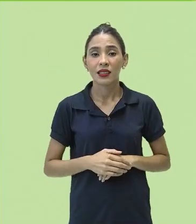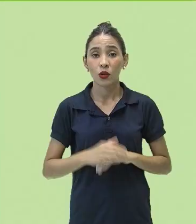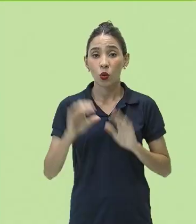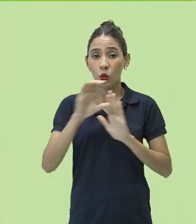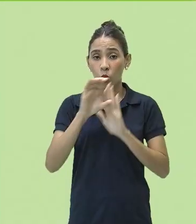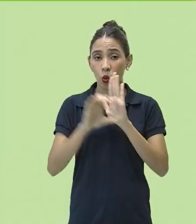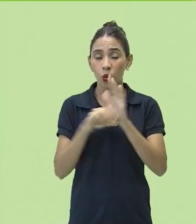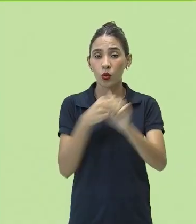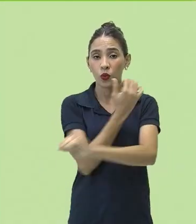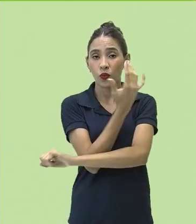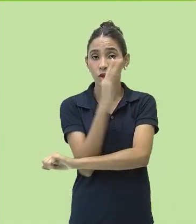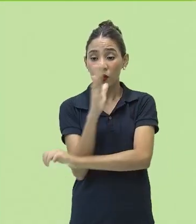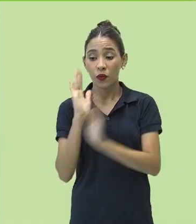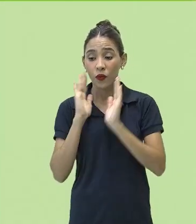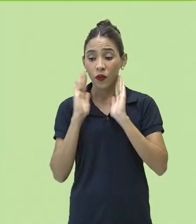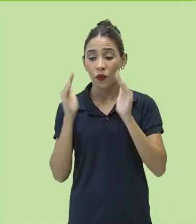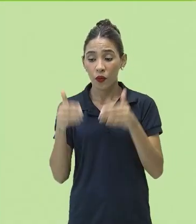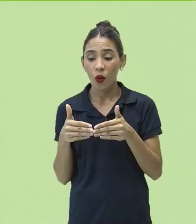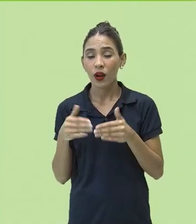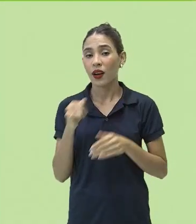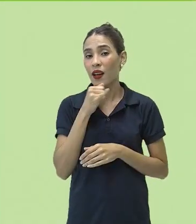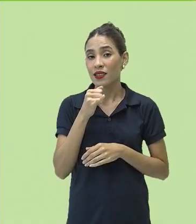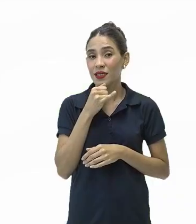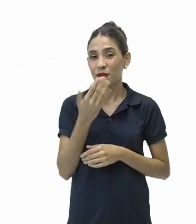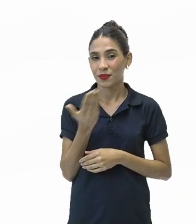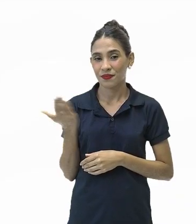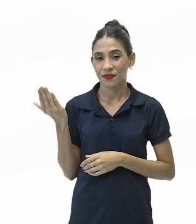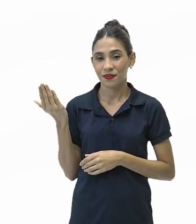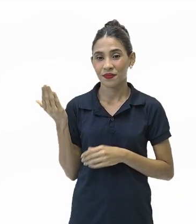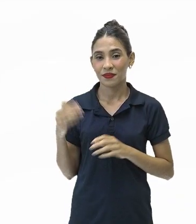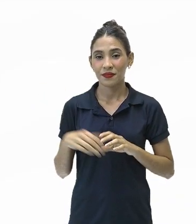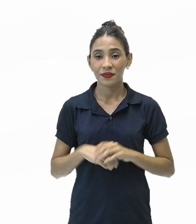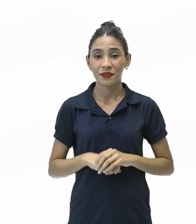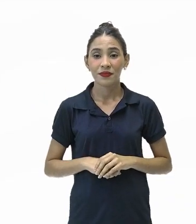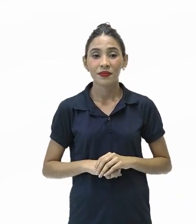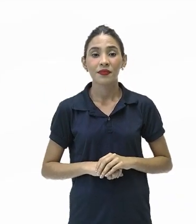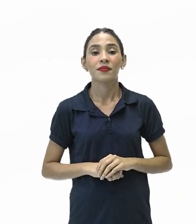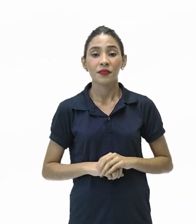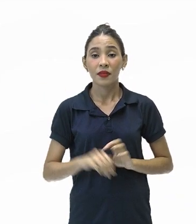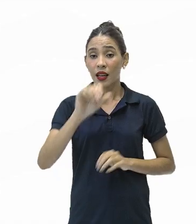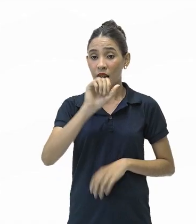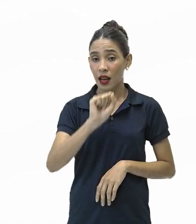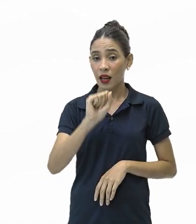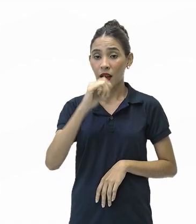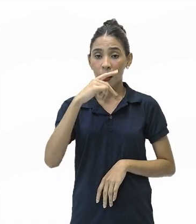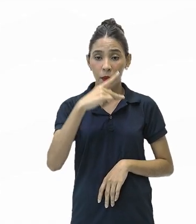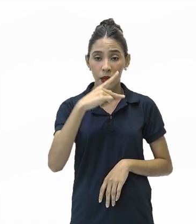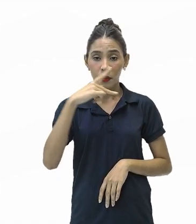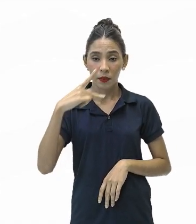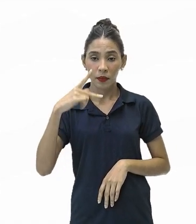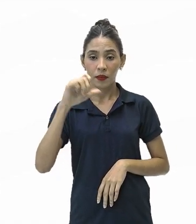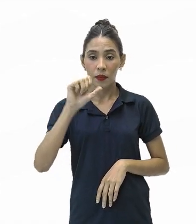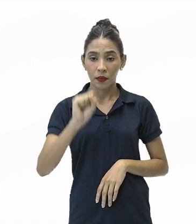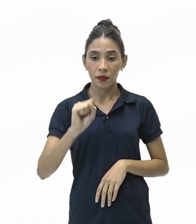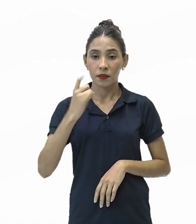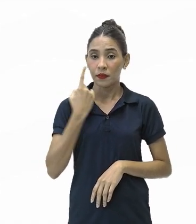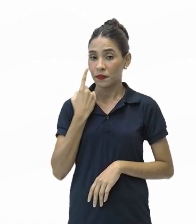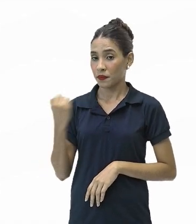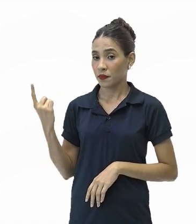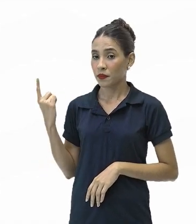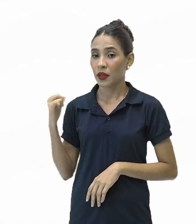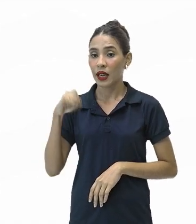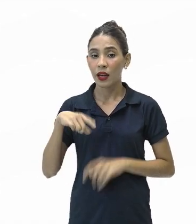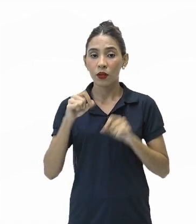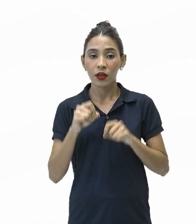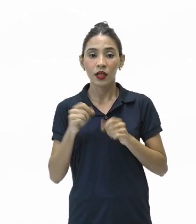Código Florestal preconiza. Vamos falar sobre ela agora. As áreas de proteção permanente, né, as APPs, são